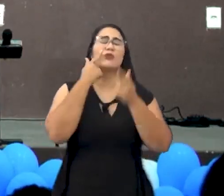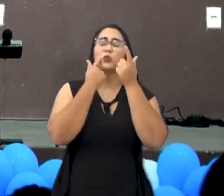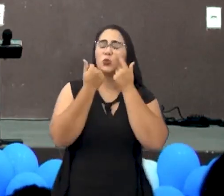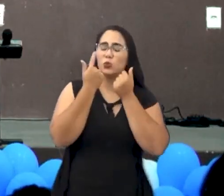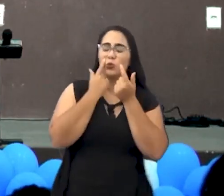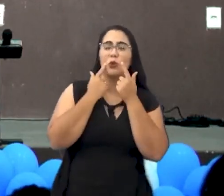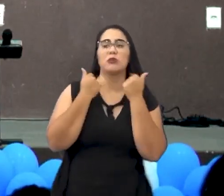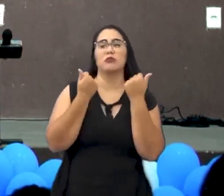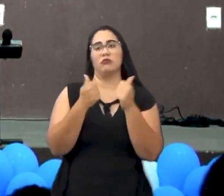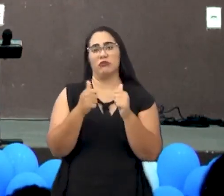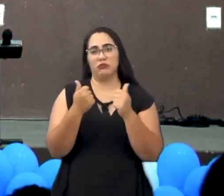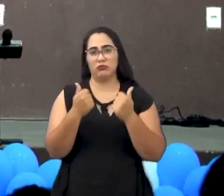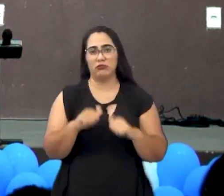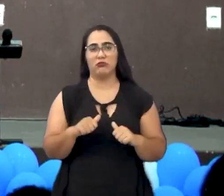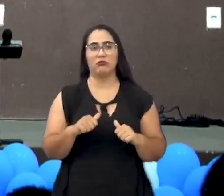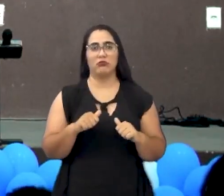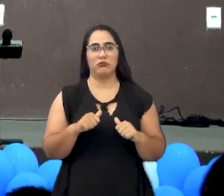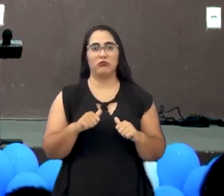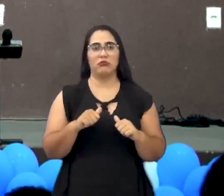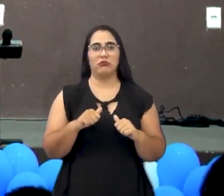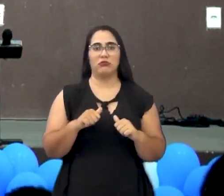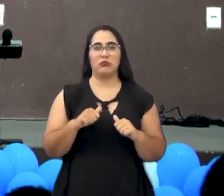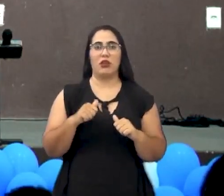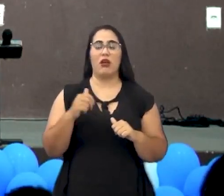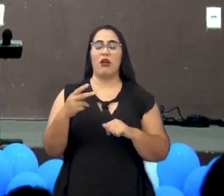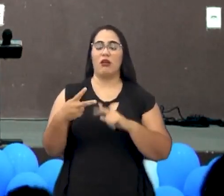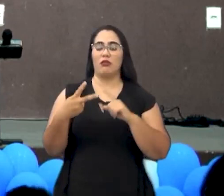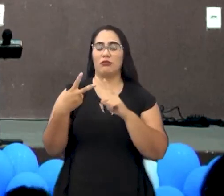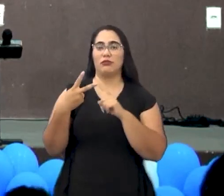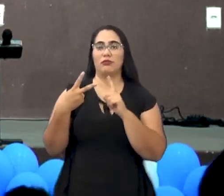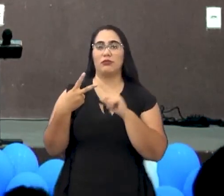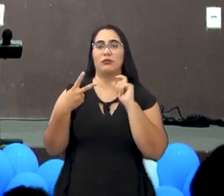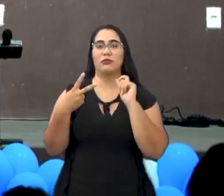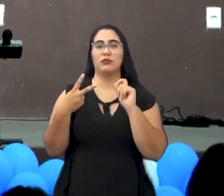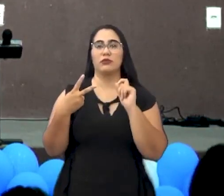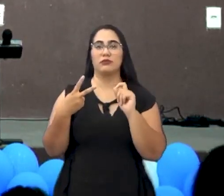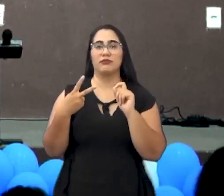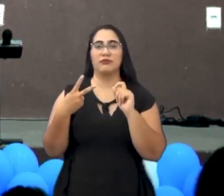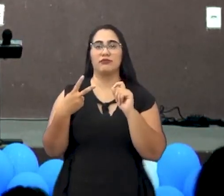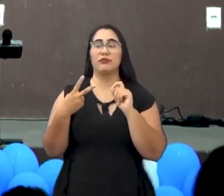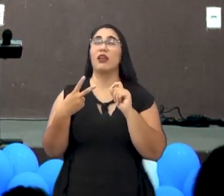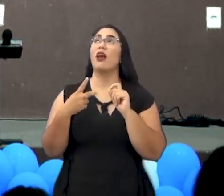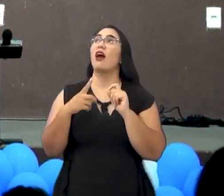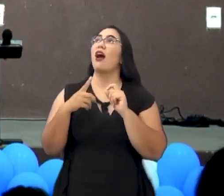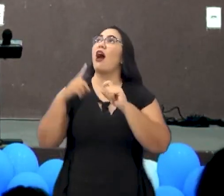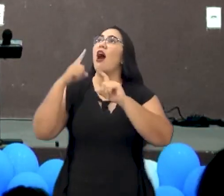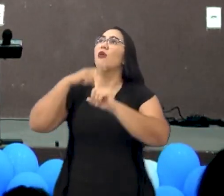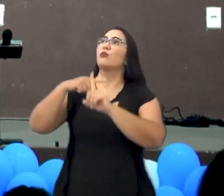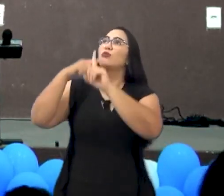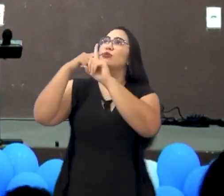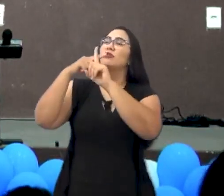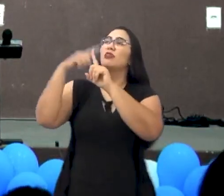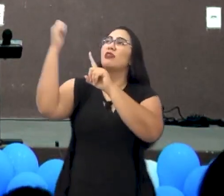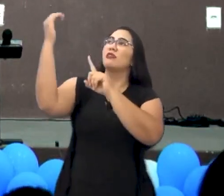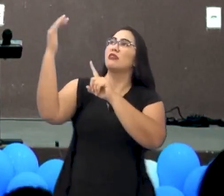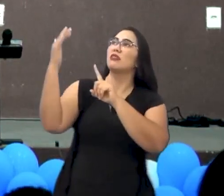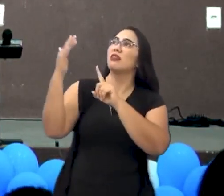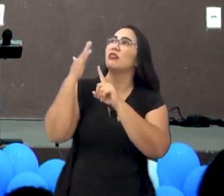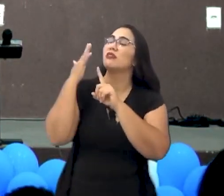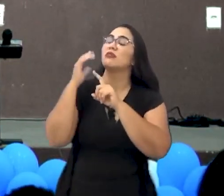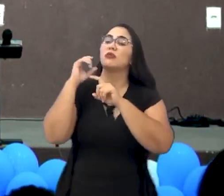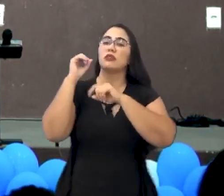ela. E entra no segundo passo. Seja consolado pela cruz, pela graça, pela misericórdia,